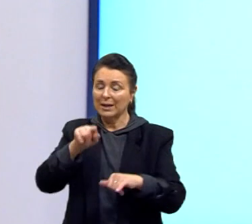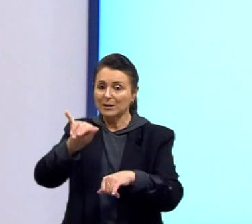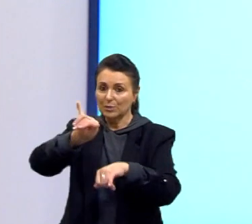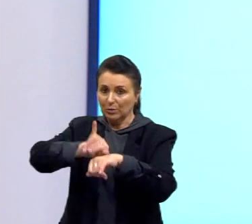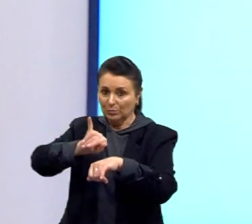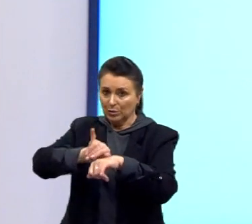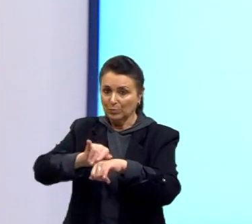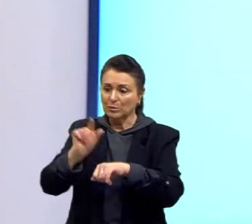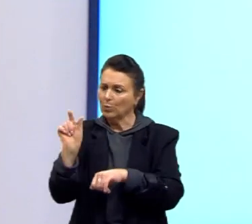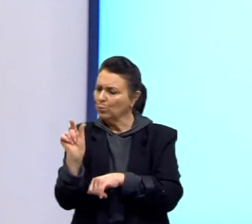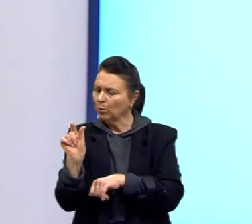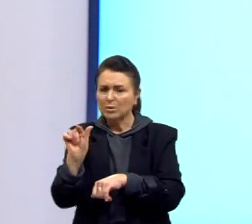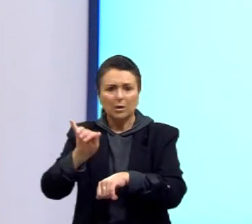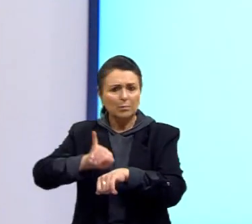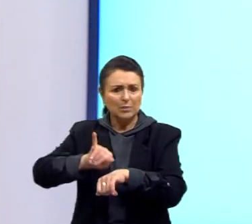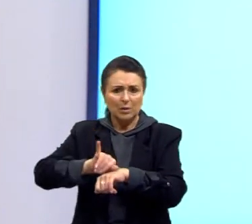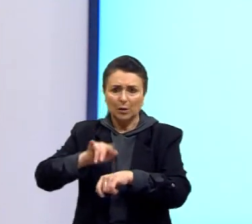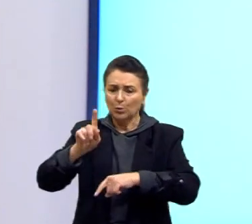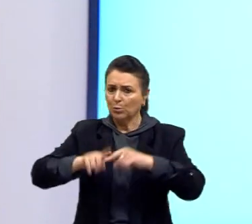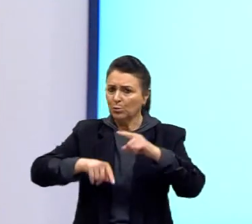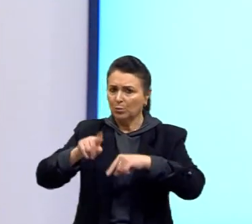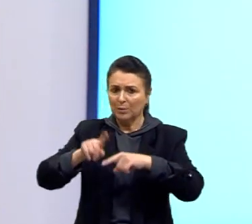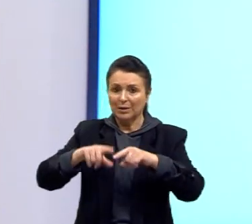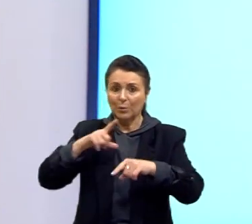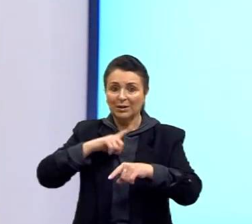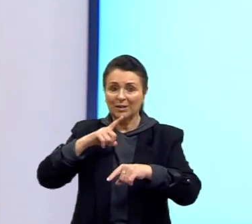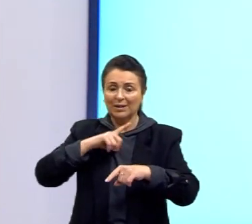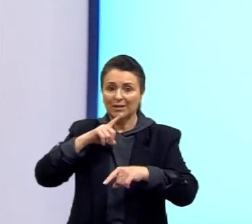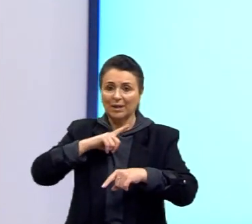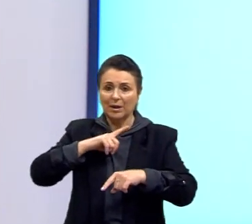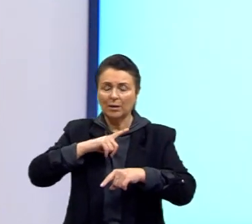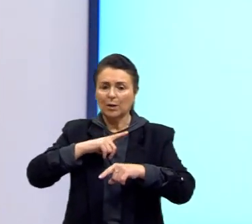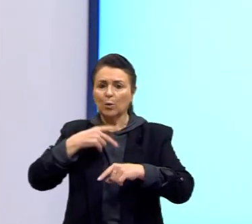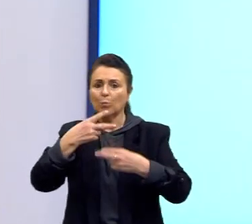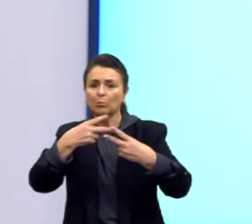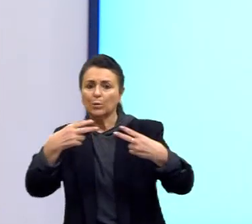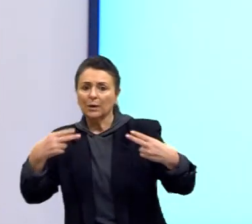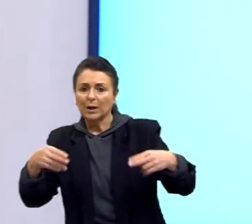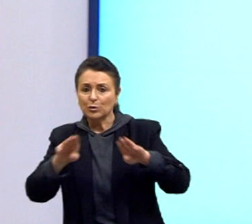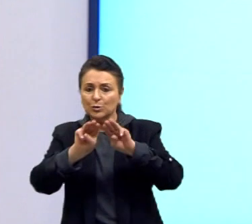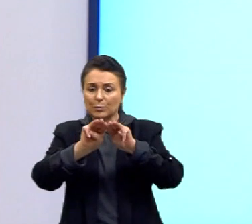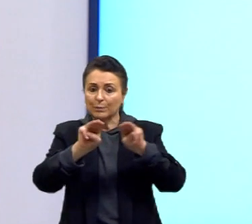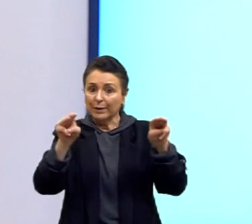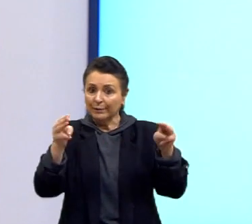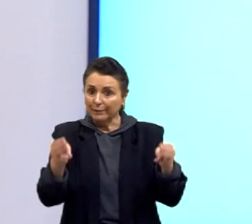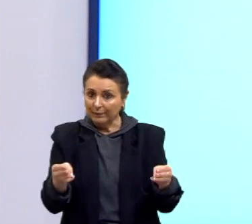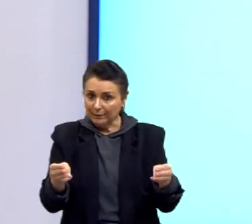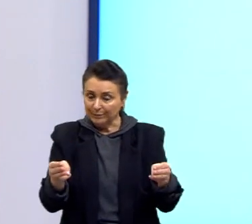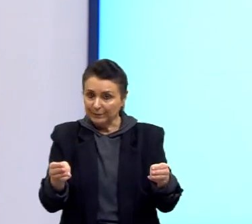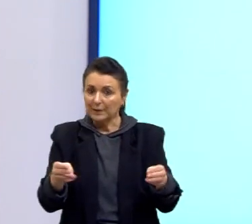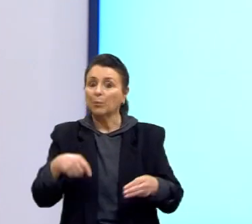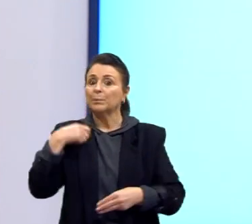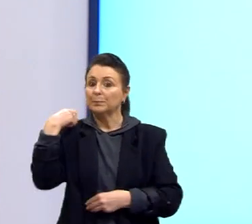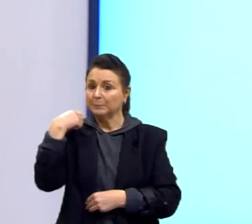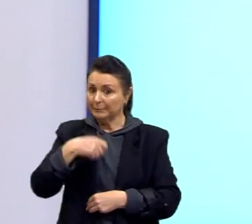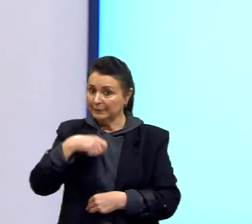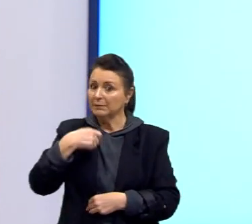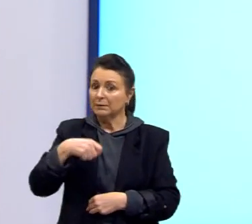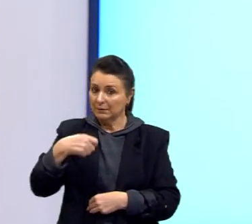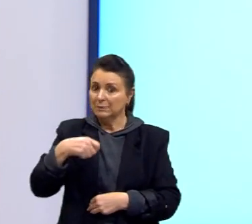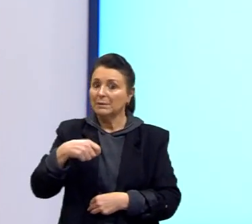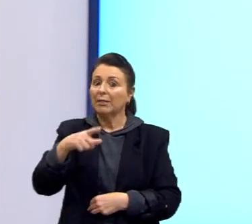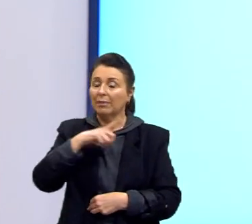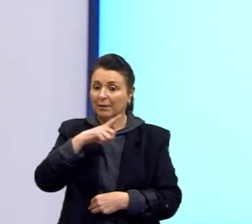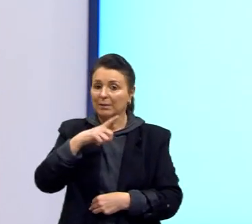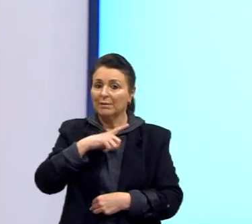prova pode ser um pequeno objeto de material que apresenta propriedades magnéticas né então necessariamente é precisa né